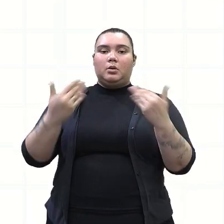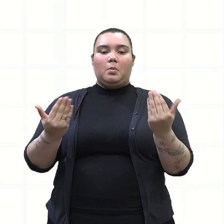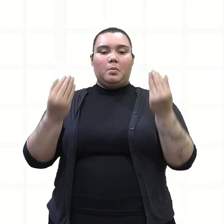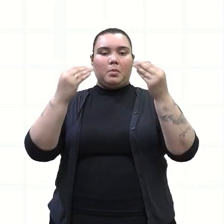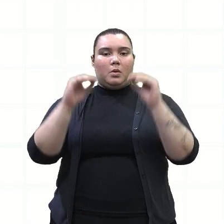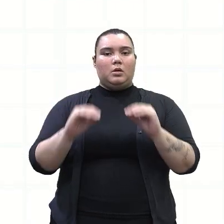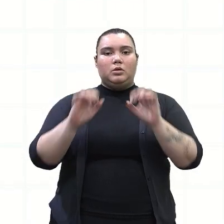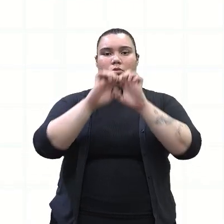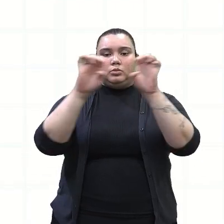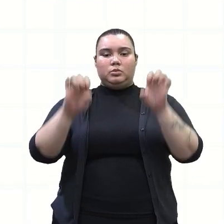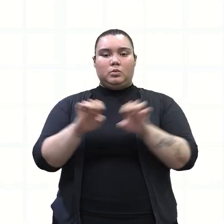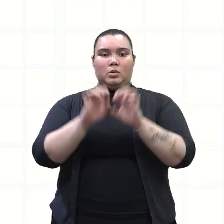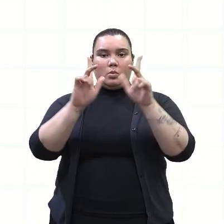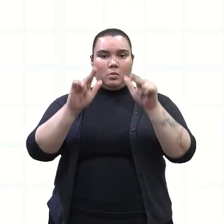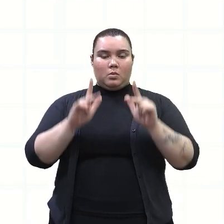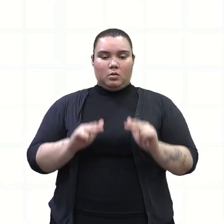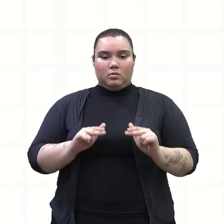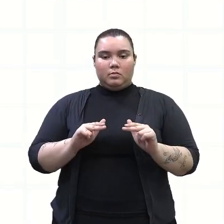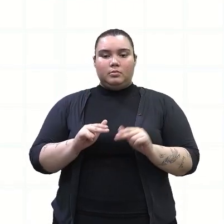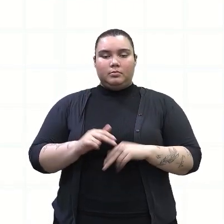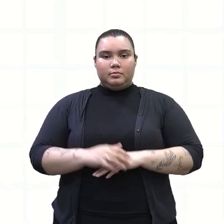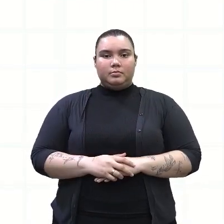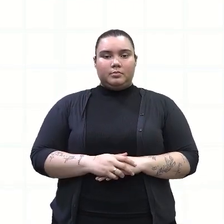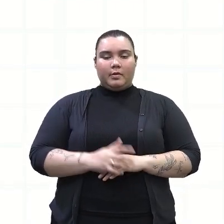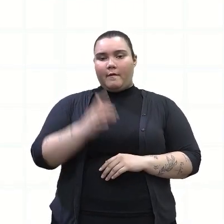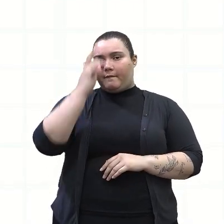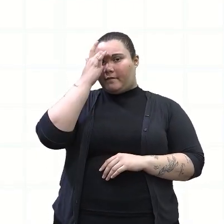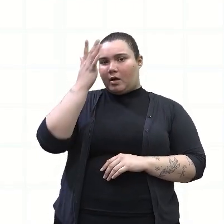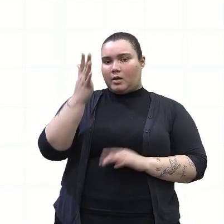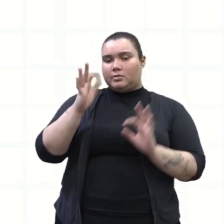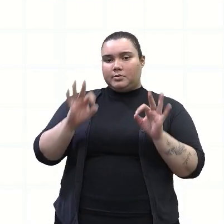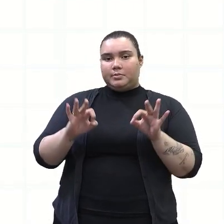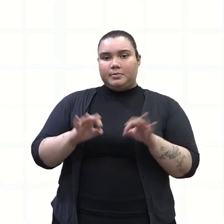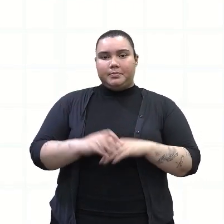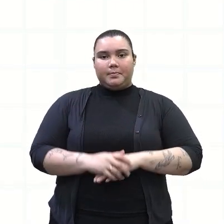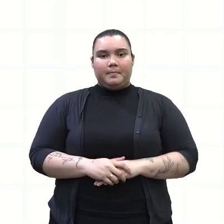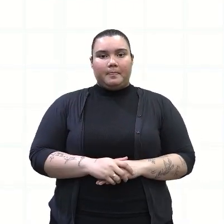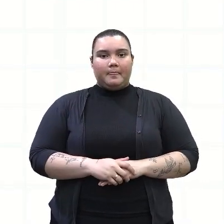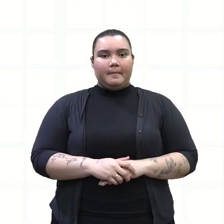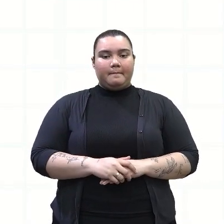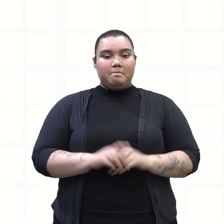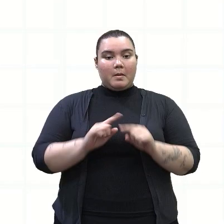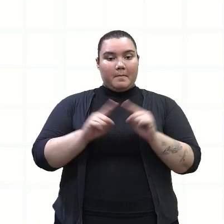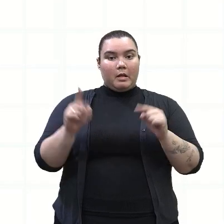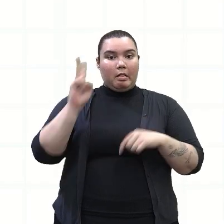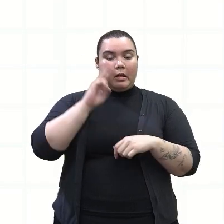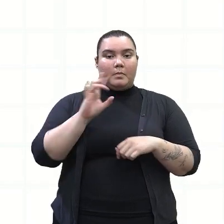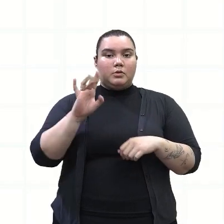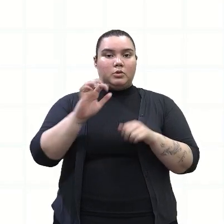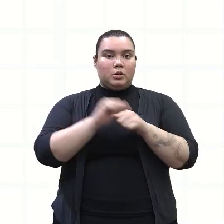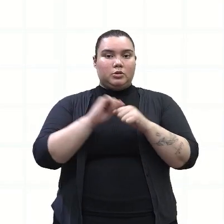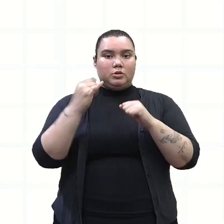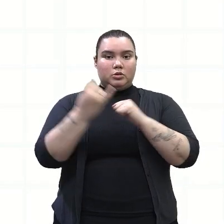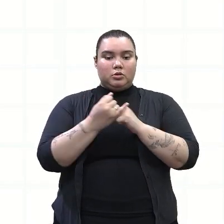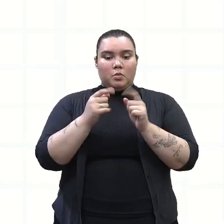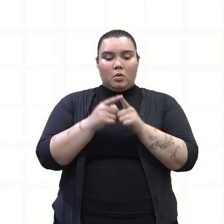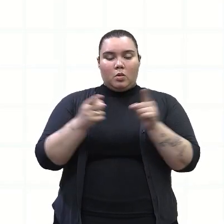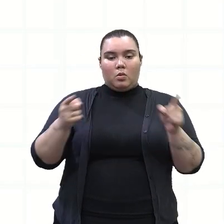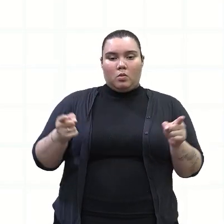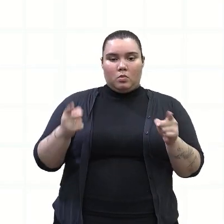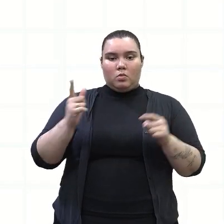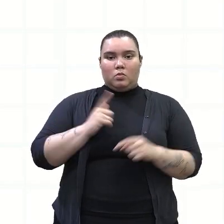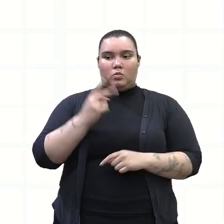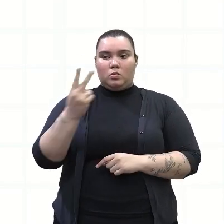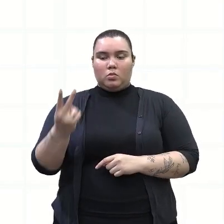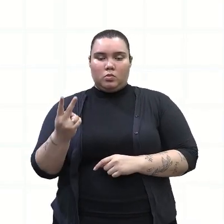most expensive. Bem fácil, né? Super easy. Mas lembre que são adjetivos longos, tá? Com